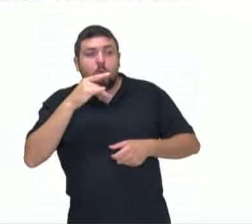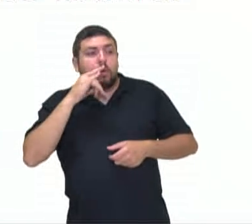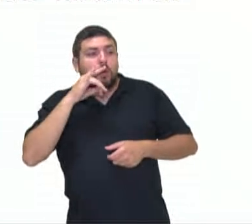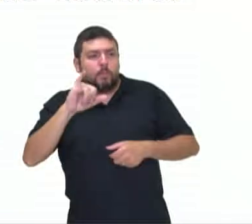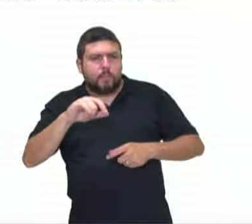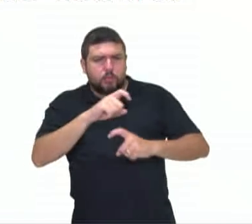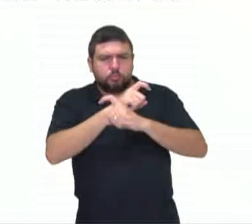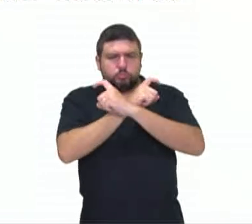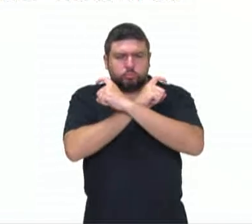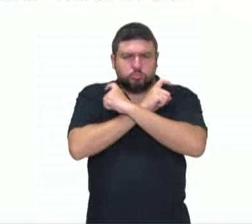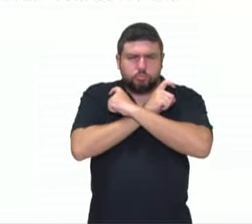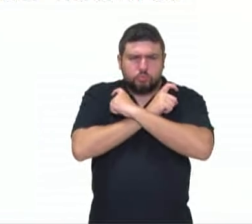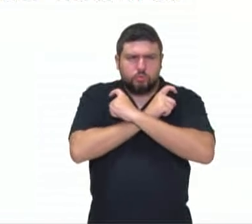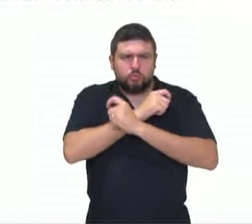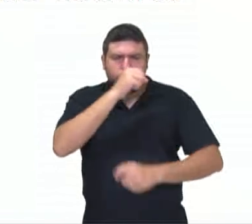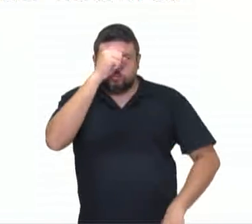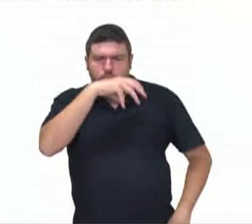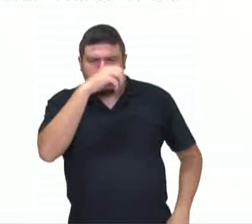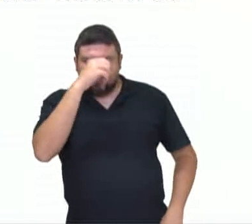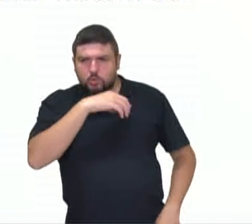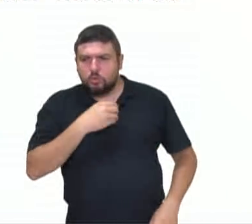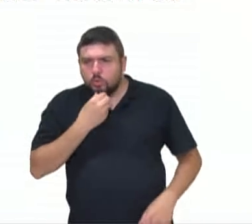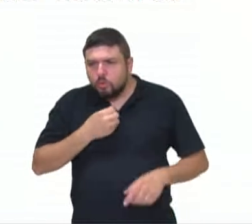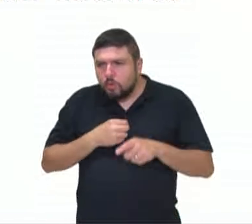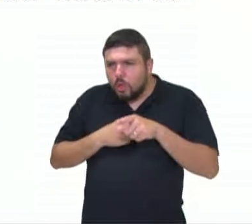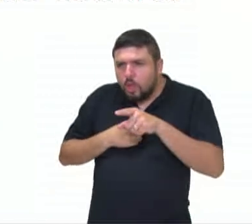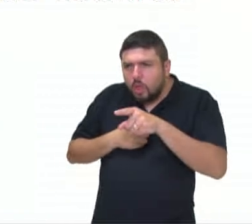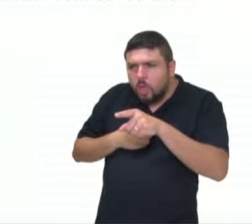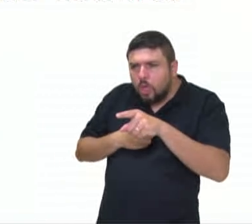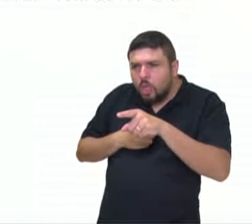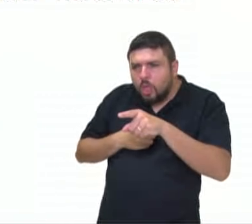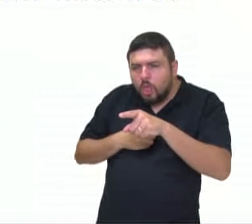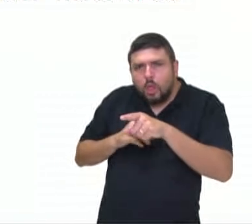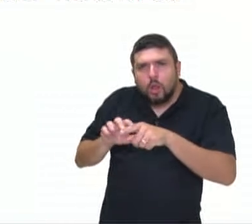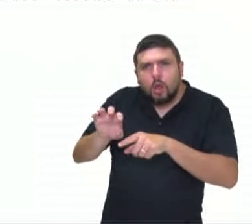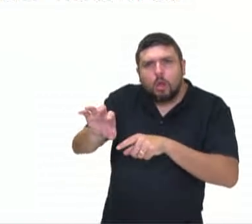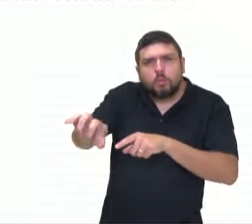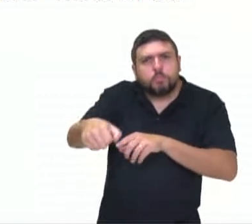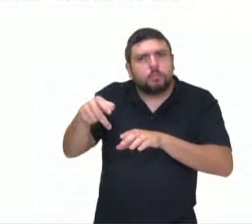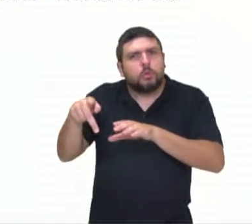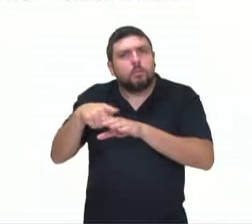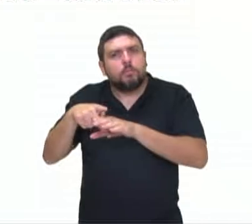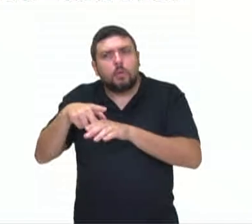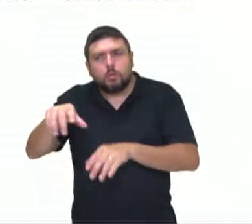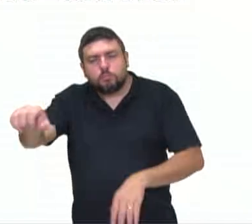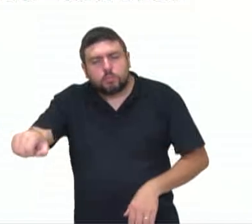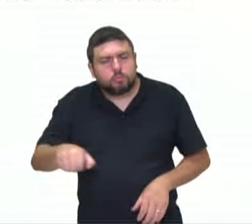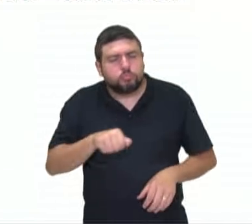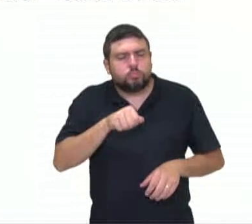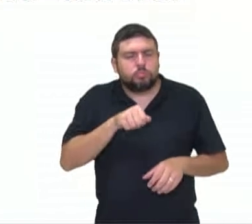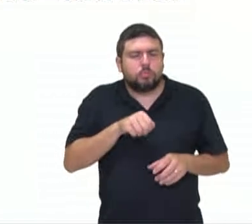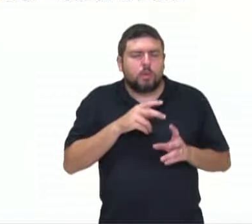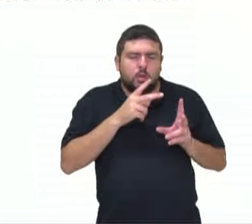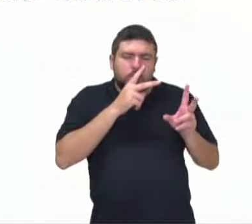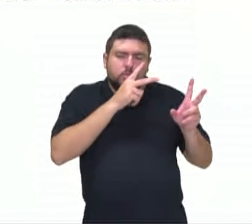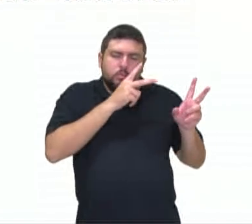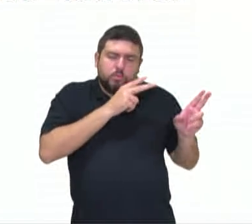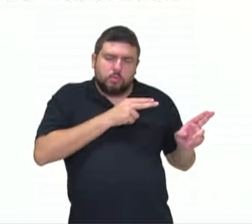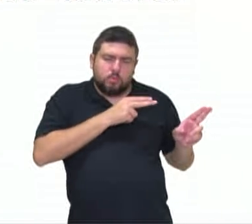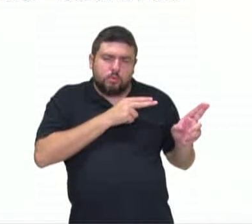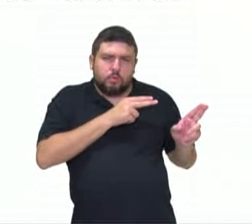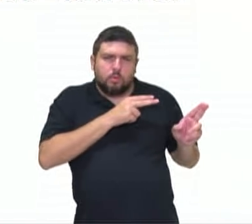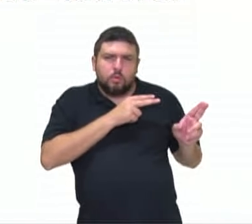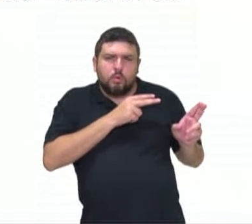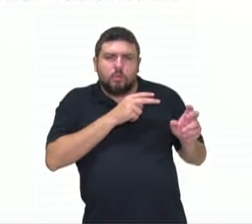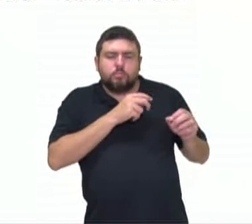O colecionador, encantado, insiste e leva o pé para casa. Dorme e tem um sonho em que uma